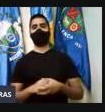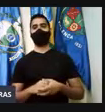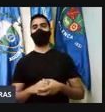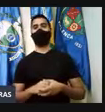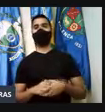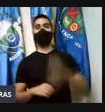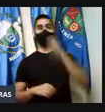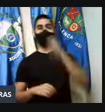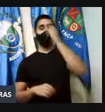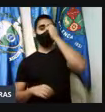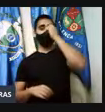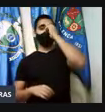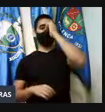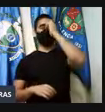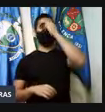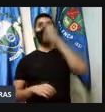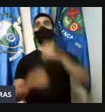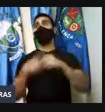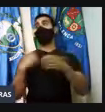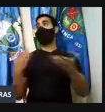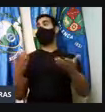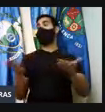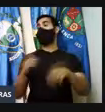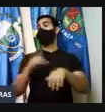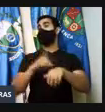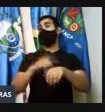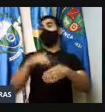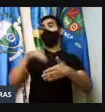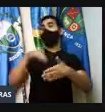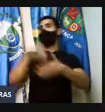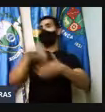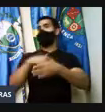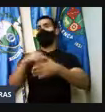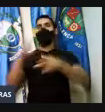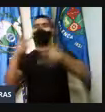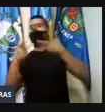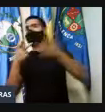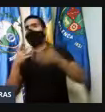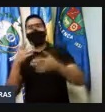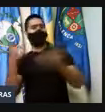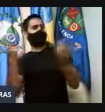que vieram para um período eleitoral criticando